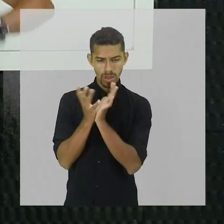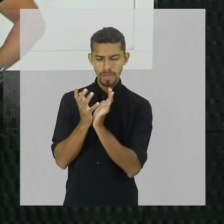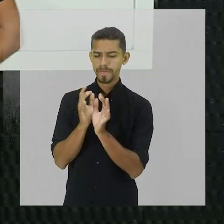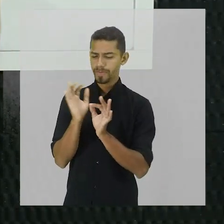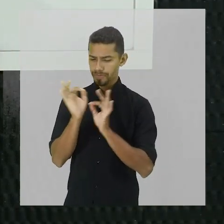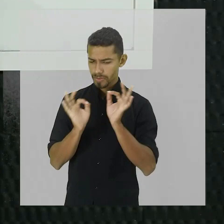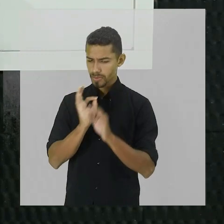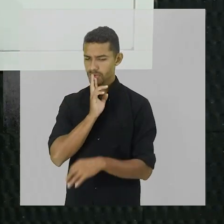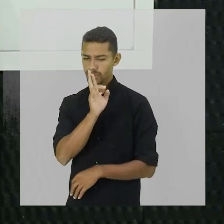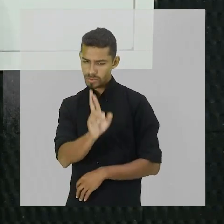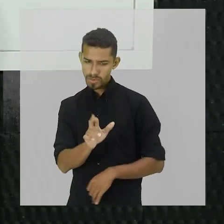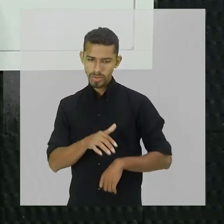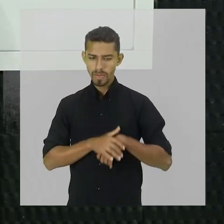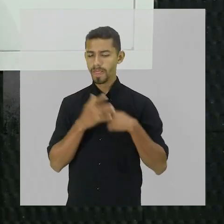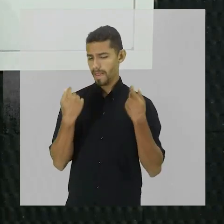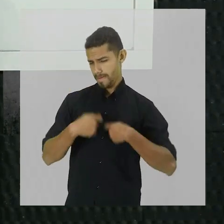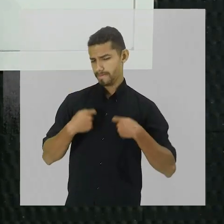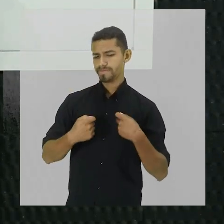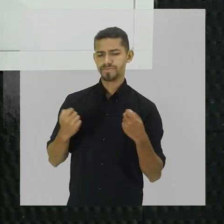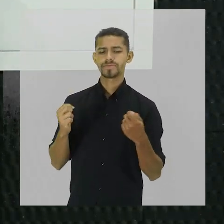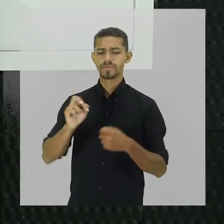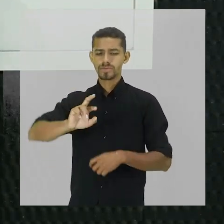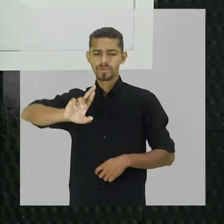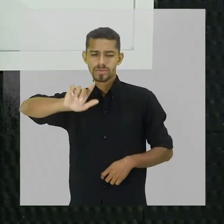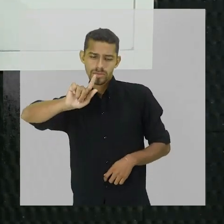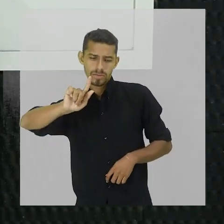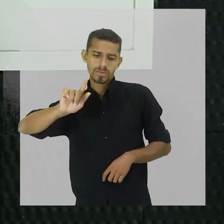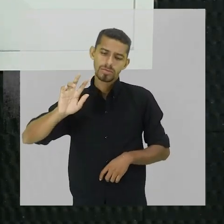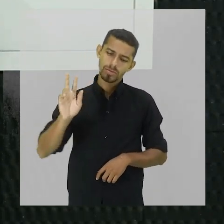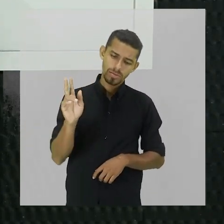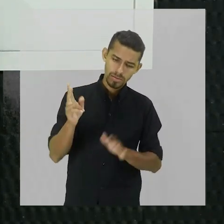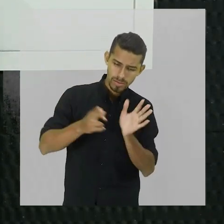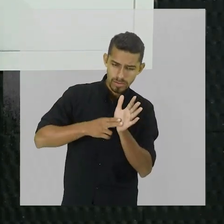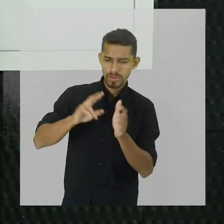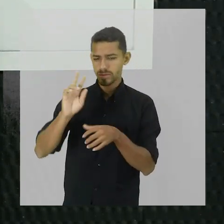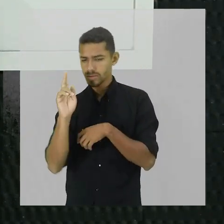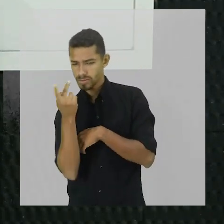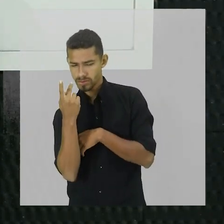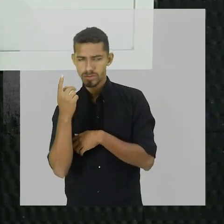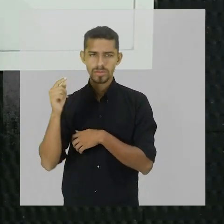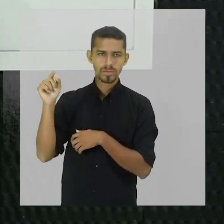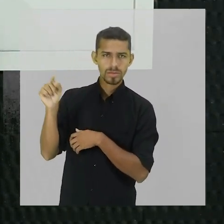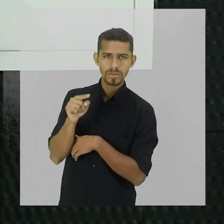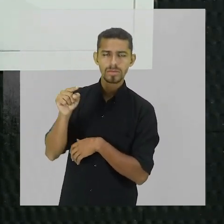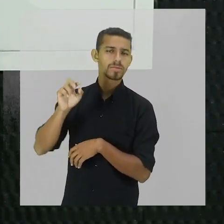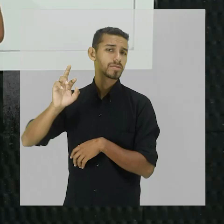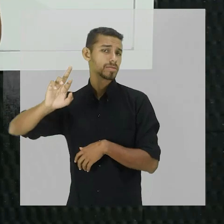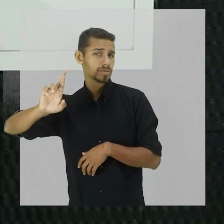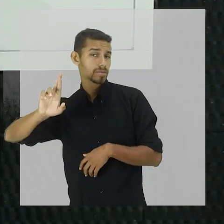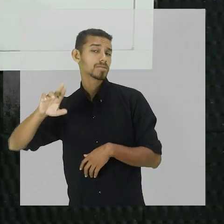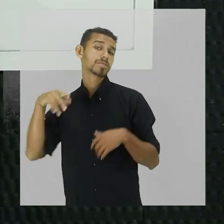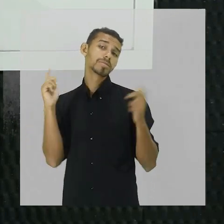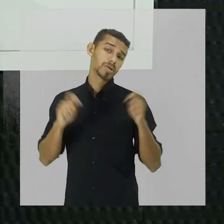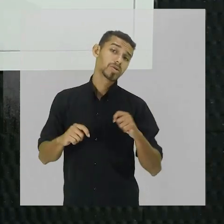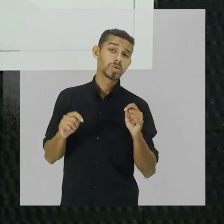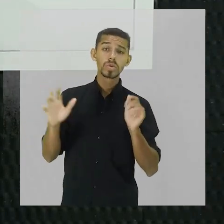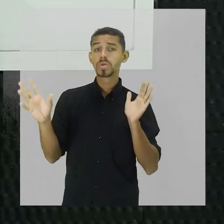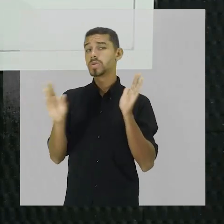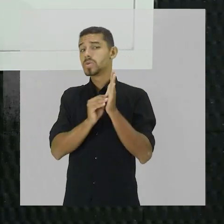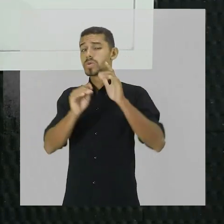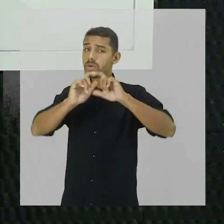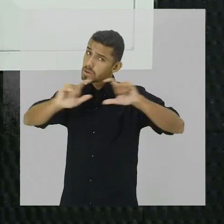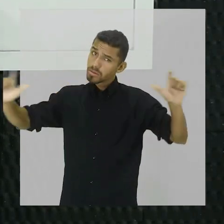aqui de cone que precisou dessa relação, tá? Então, já é algo que você tem que estar notando, que pode ser que